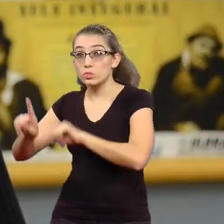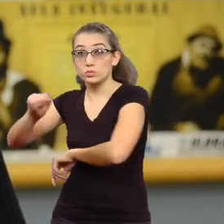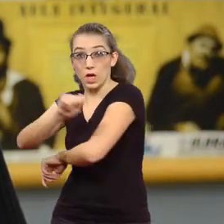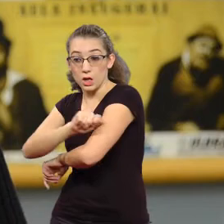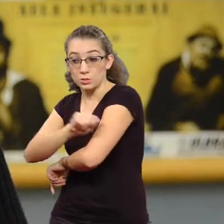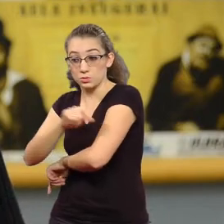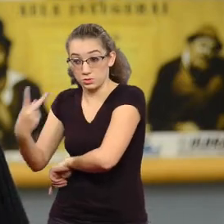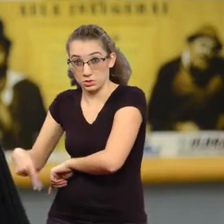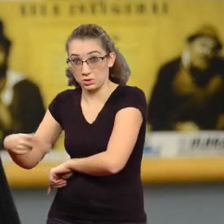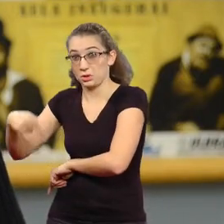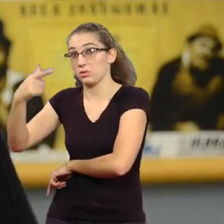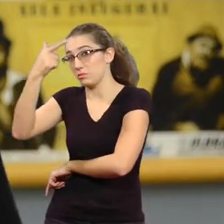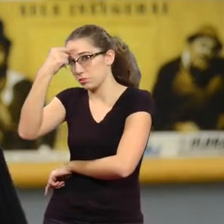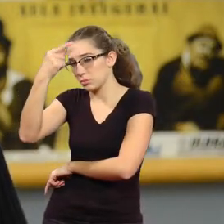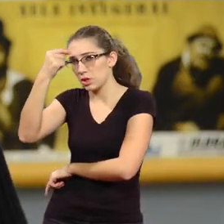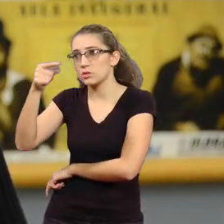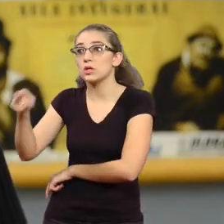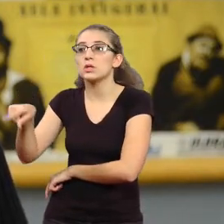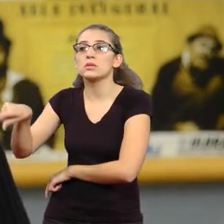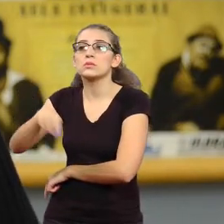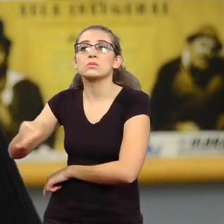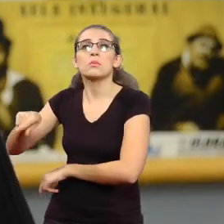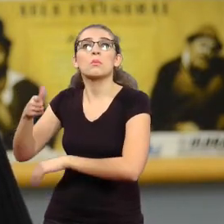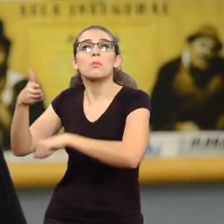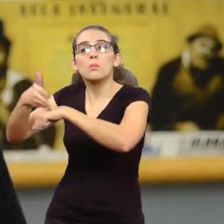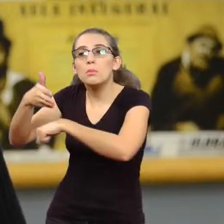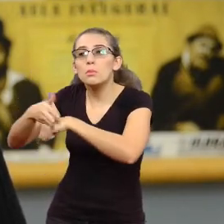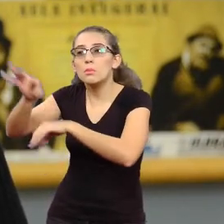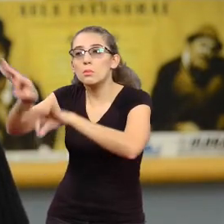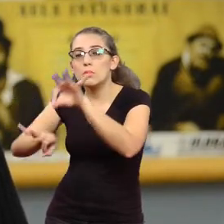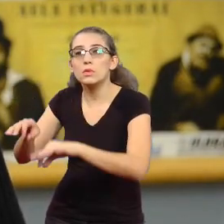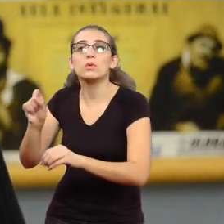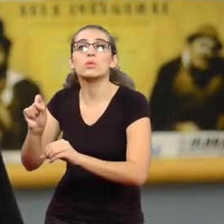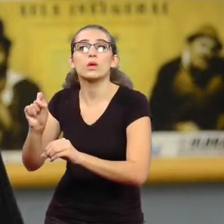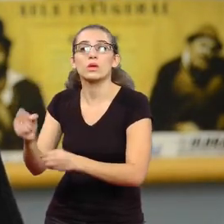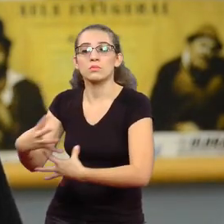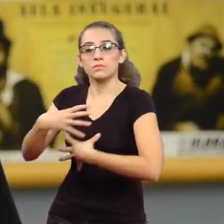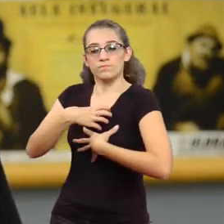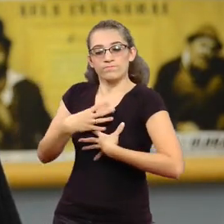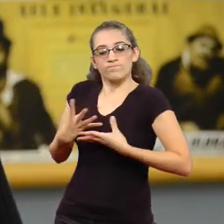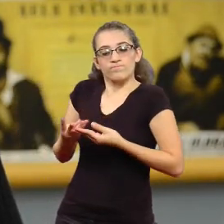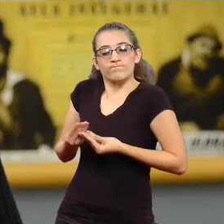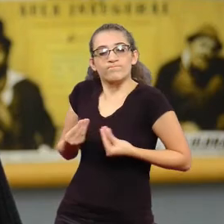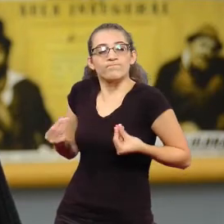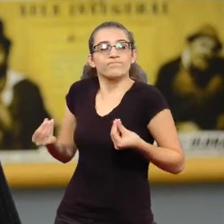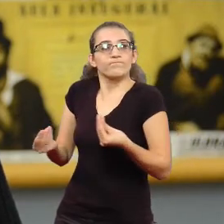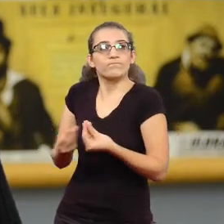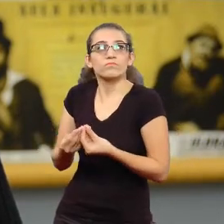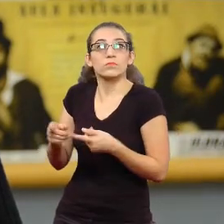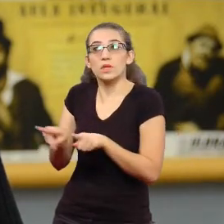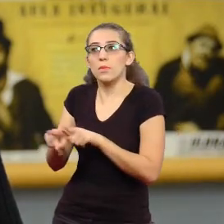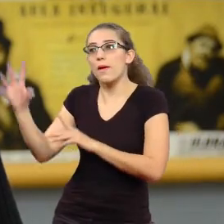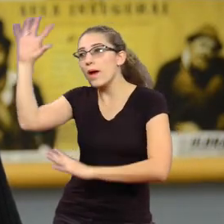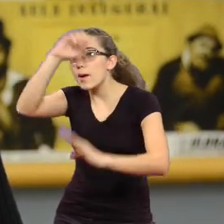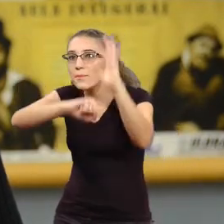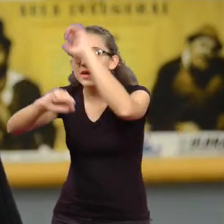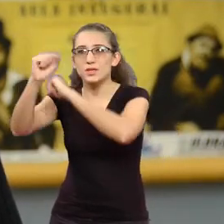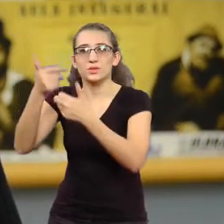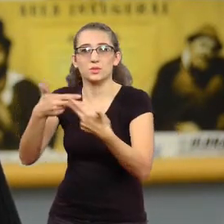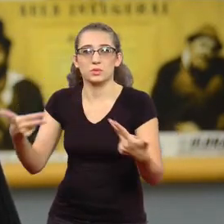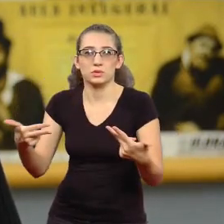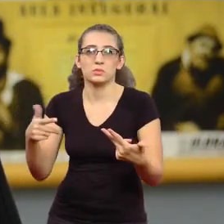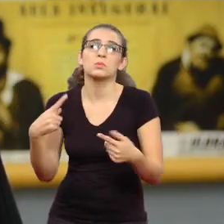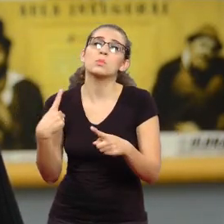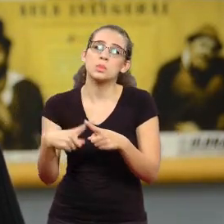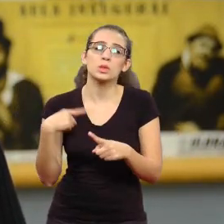do curso, participar desse projeto tem possibilitado uma sensibilização social, como eu falava, e muito aprendizado,